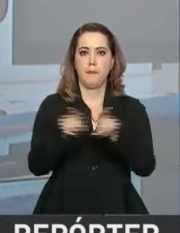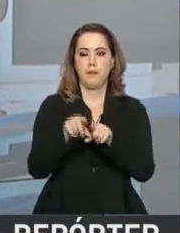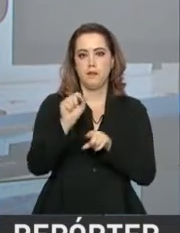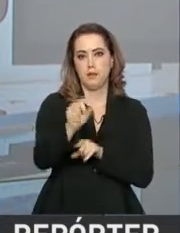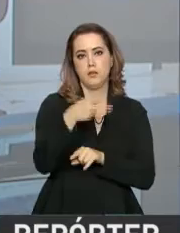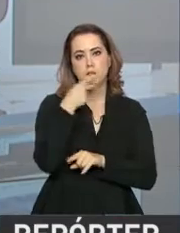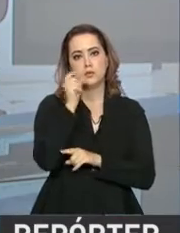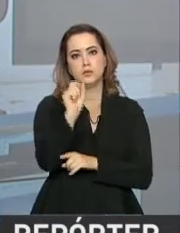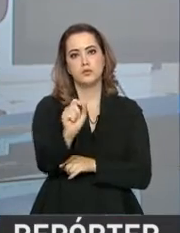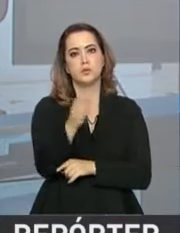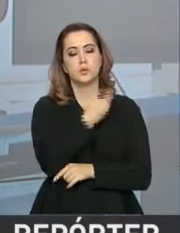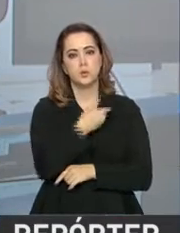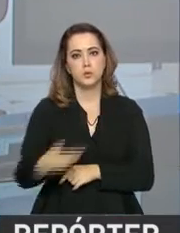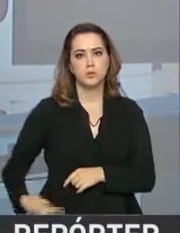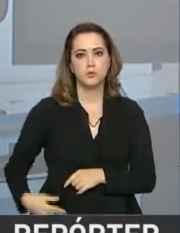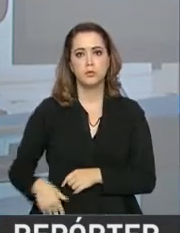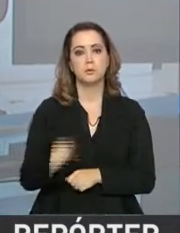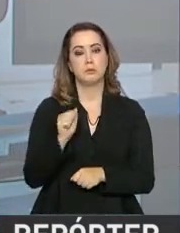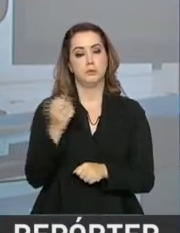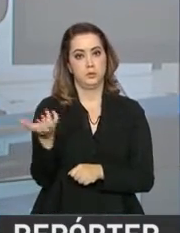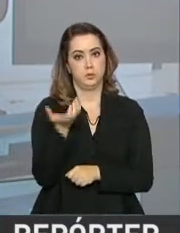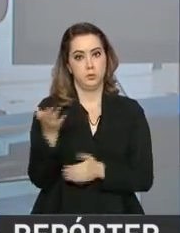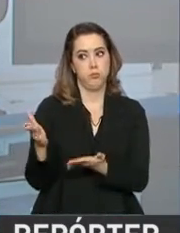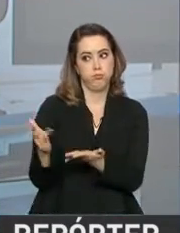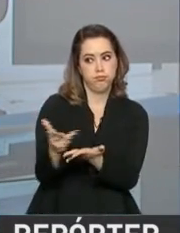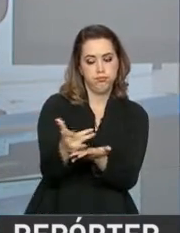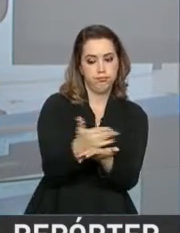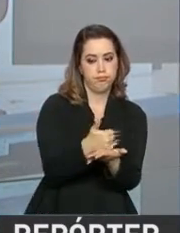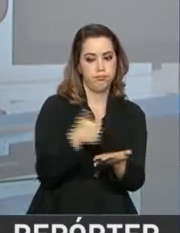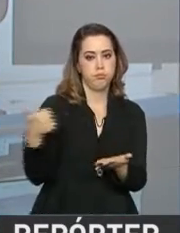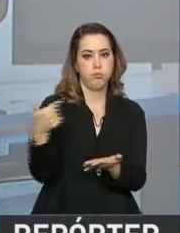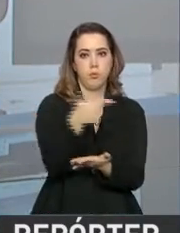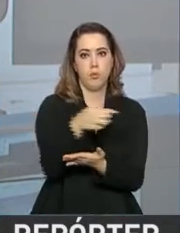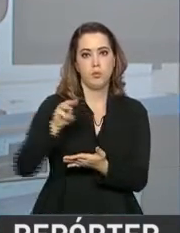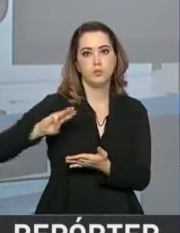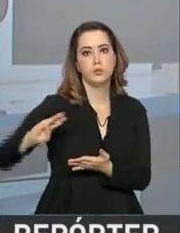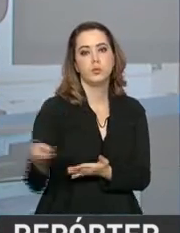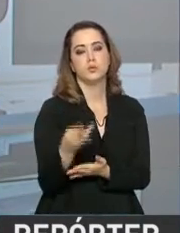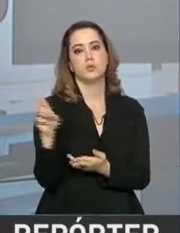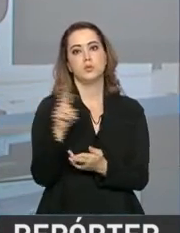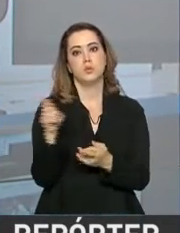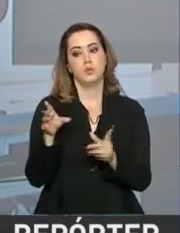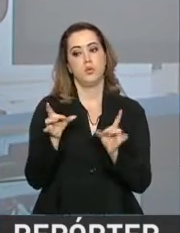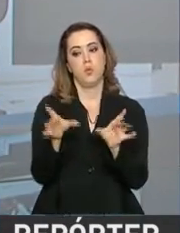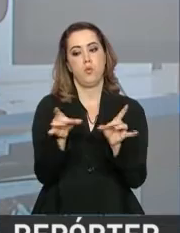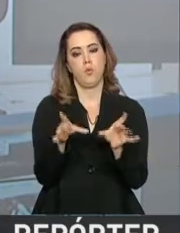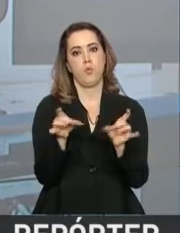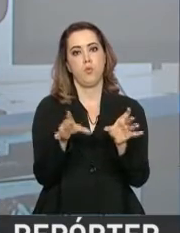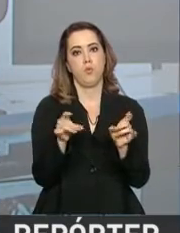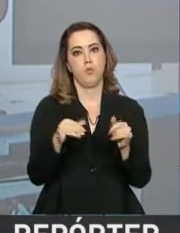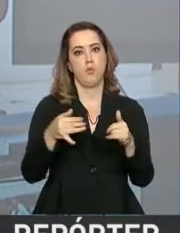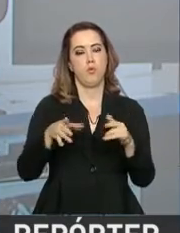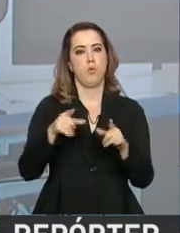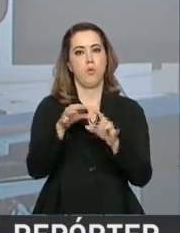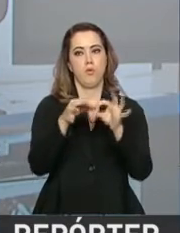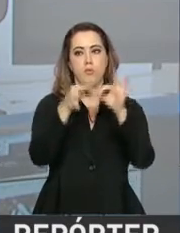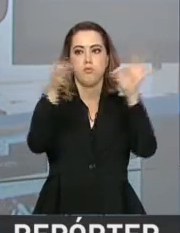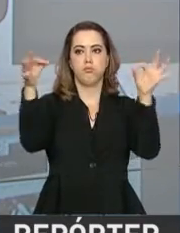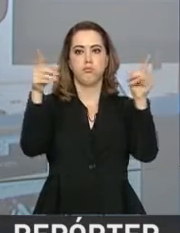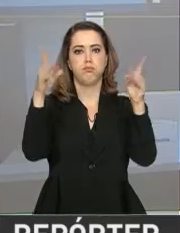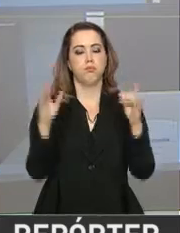que o governo espera arrecadar 12 bilhões de reais com o leilão de linhas de transmissão daniel marcado para o dia 2 de